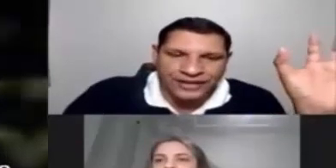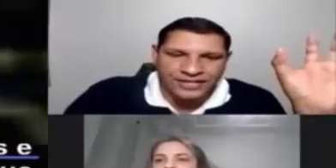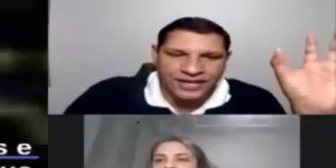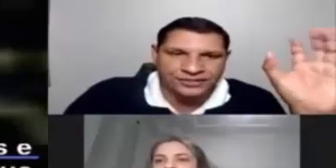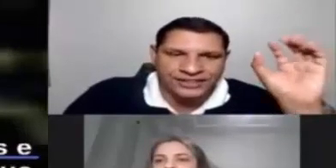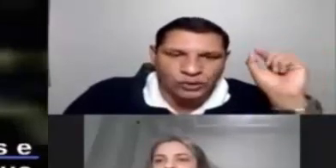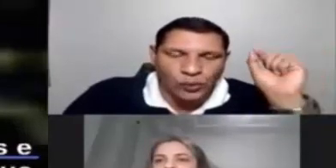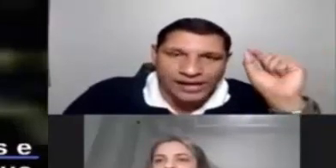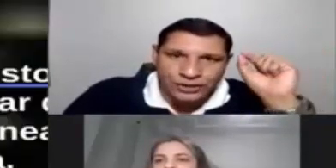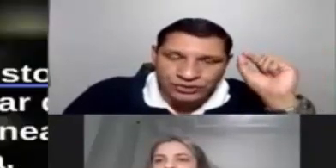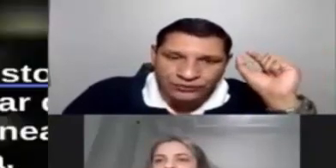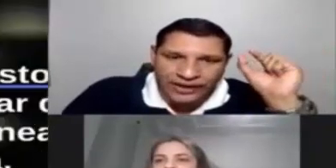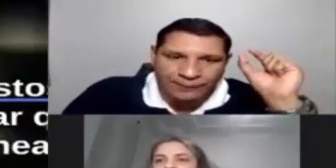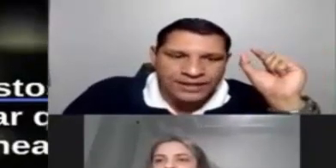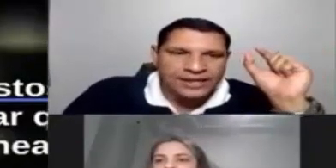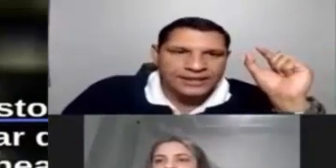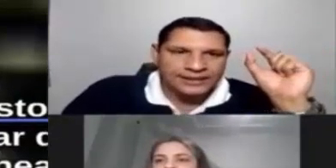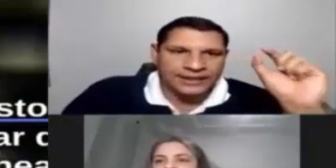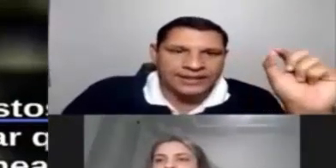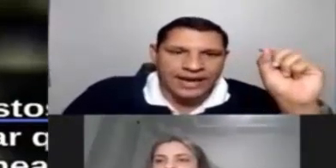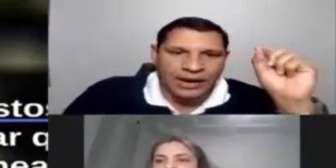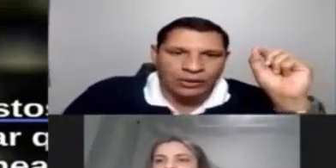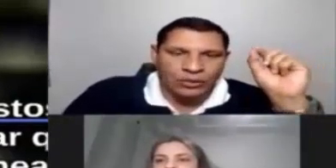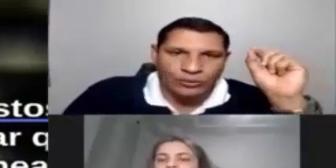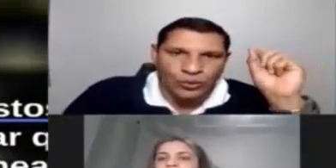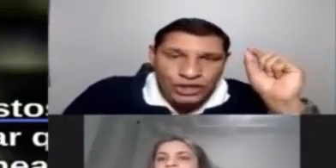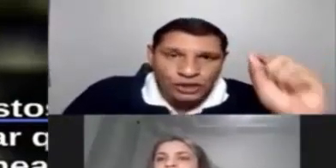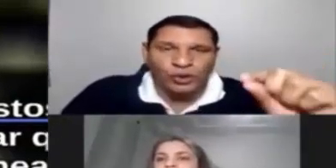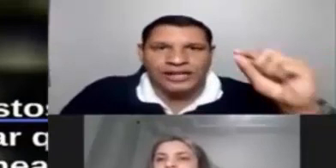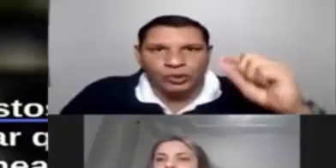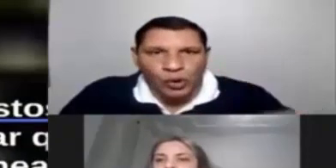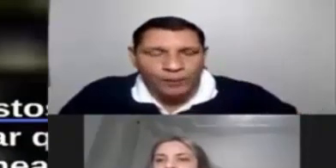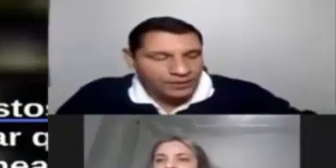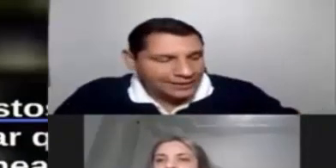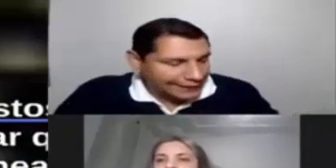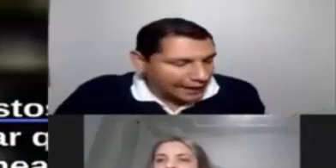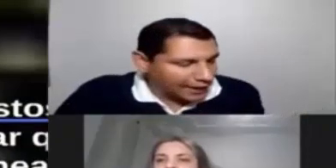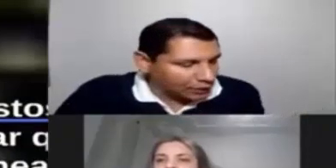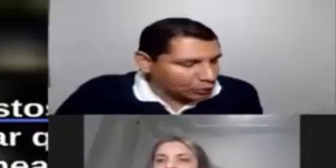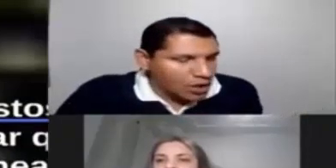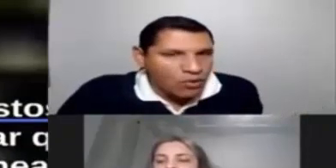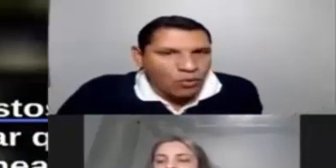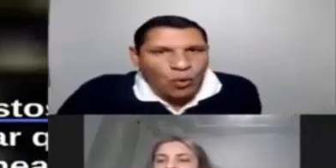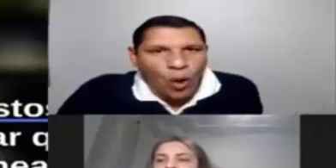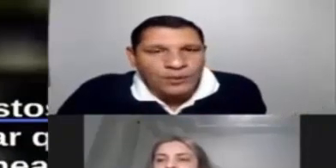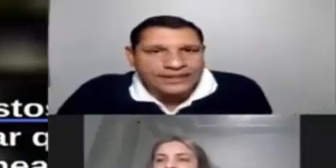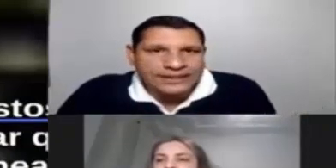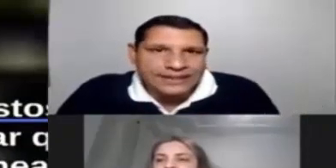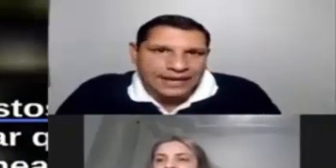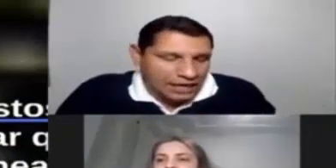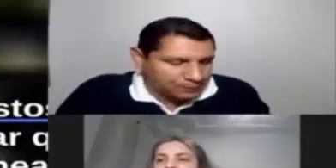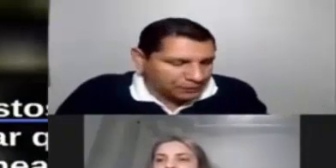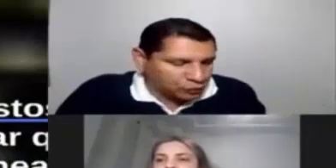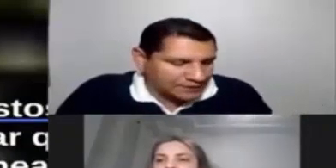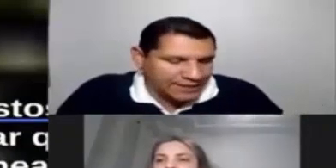de fé isso aqui não é artigo de fé isso aqui é o historiador narrando como que